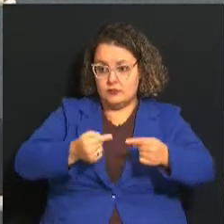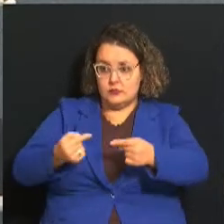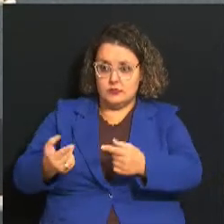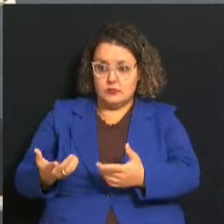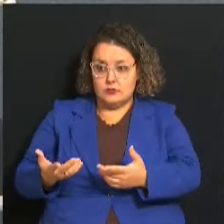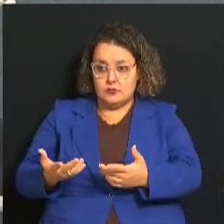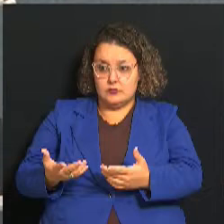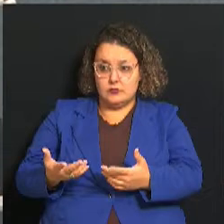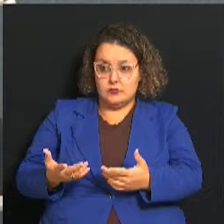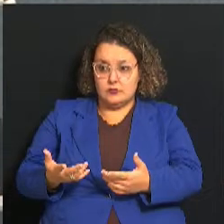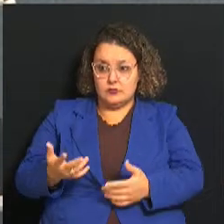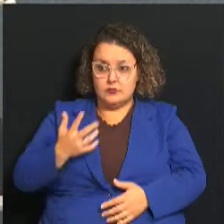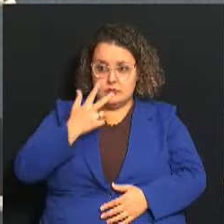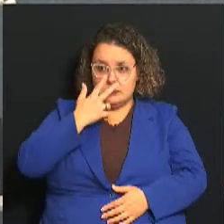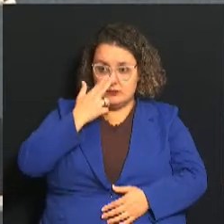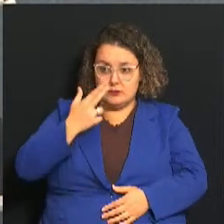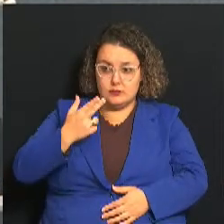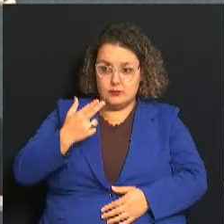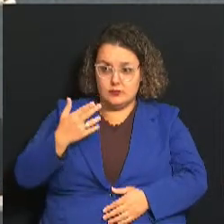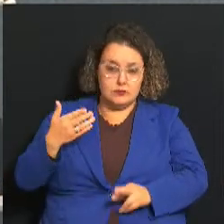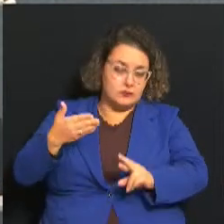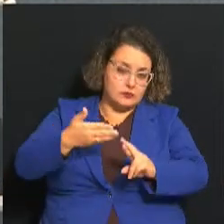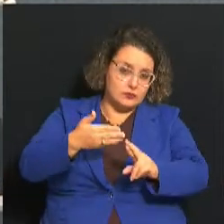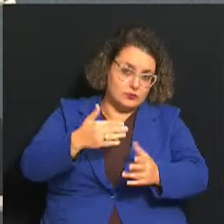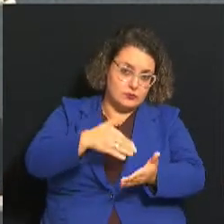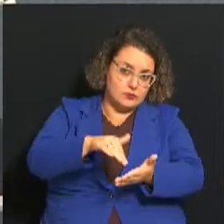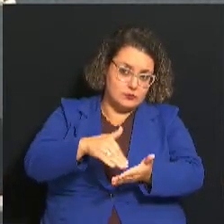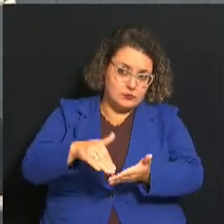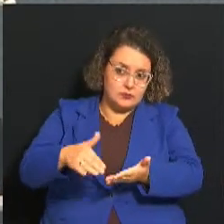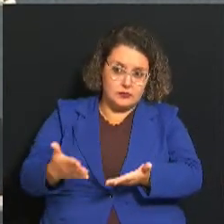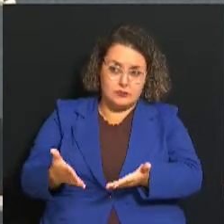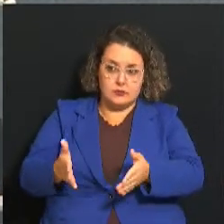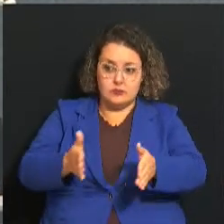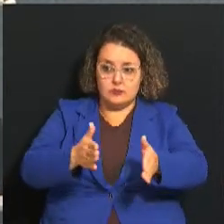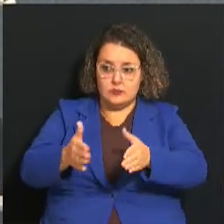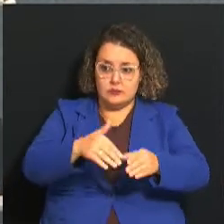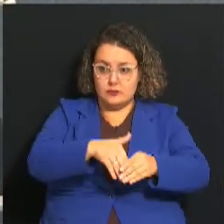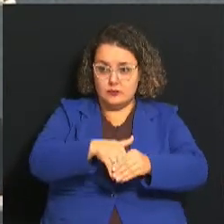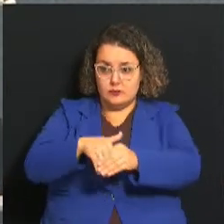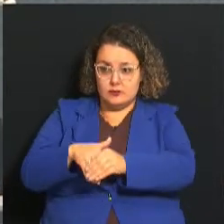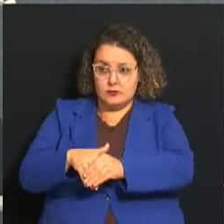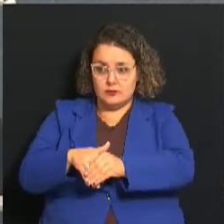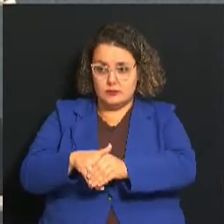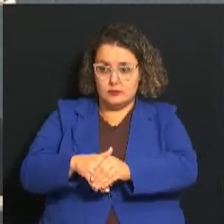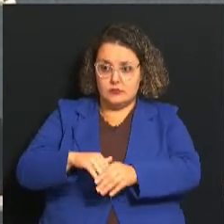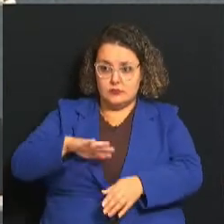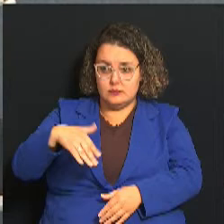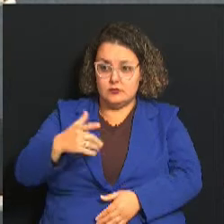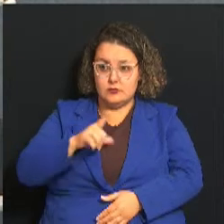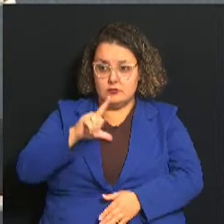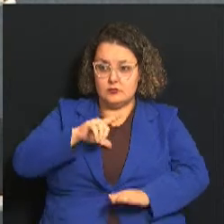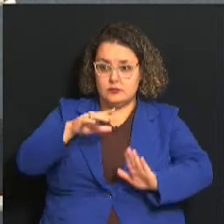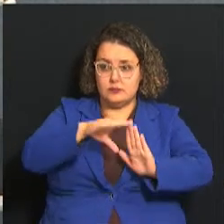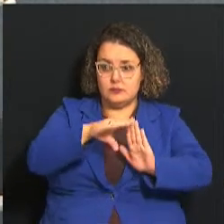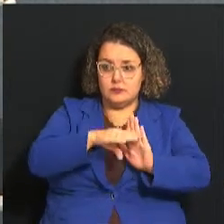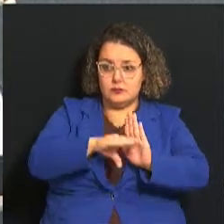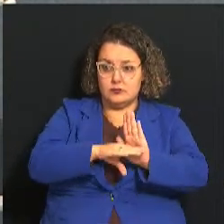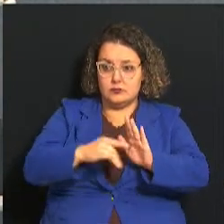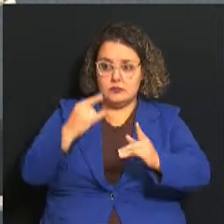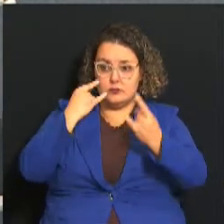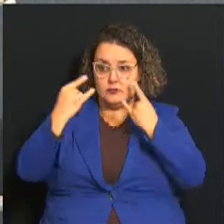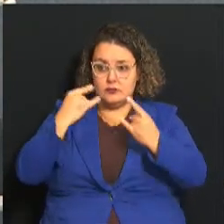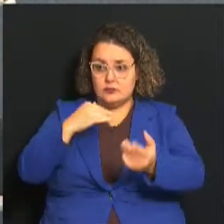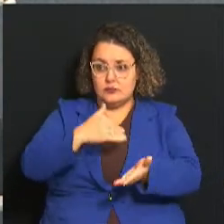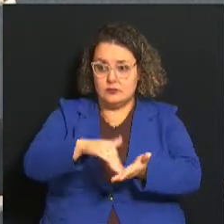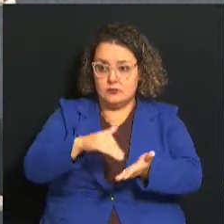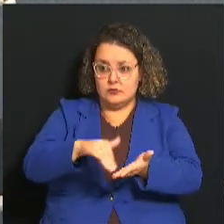só aparecem os representantes das secretarias no momento da votação, quando tem alguma pauta que interessa a secretaria, eles têm medo